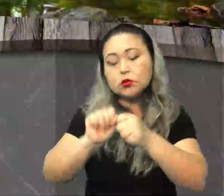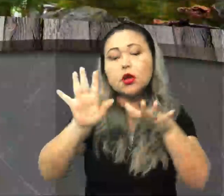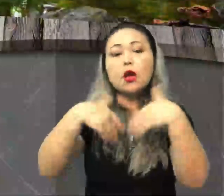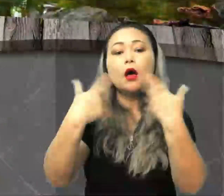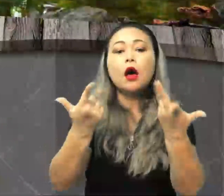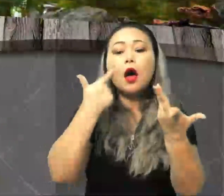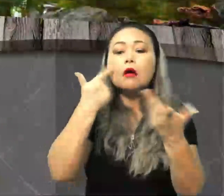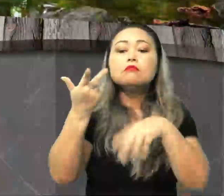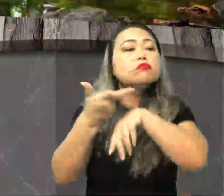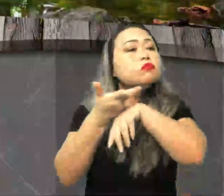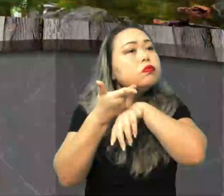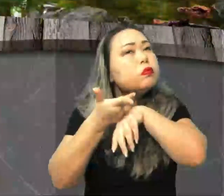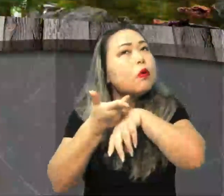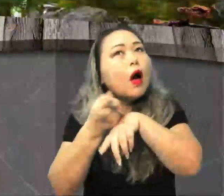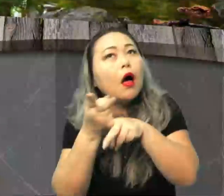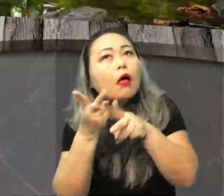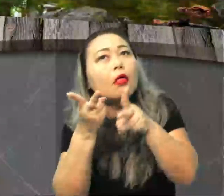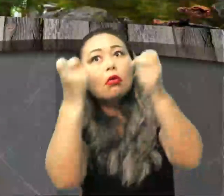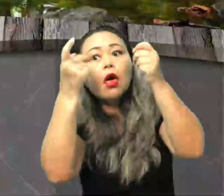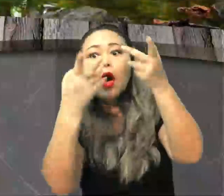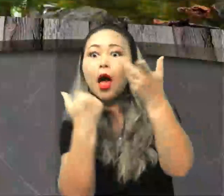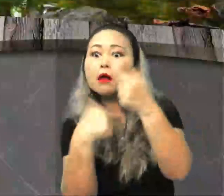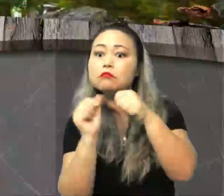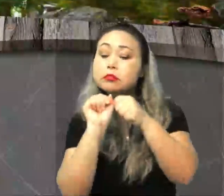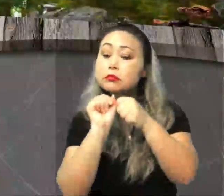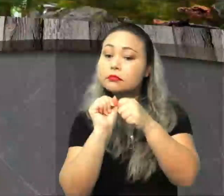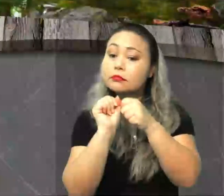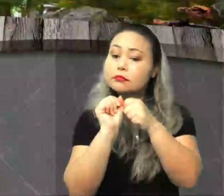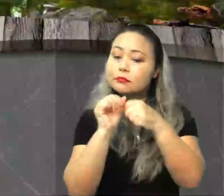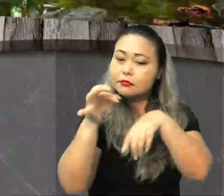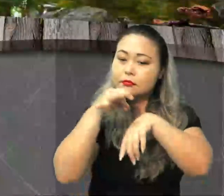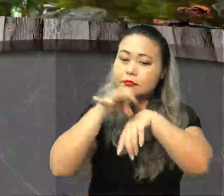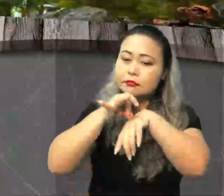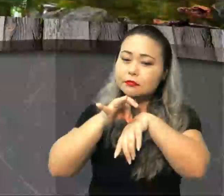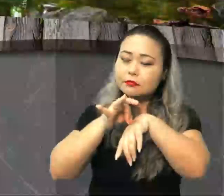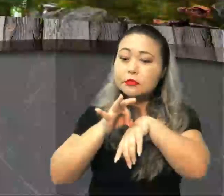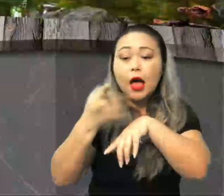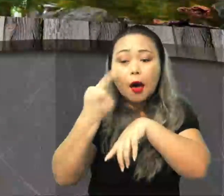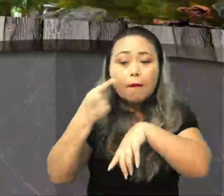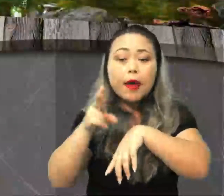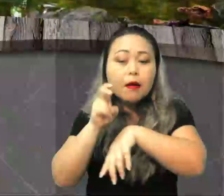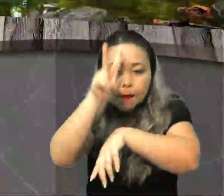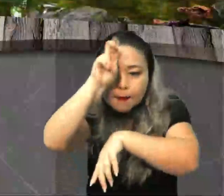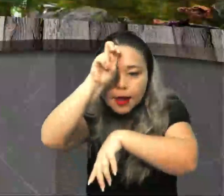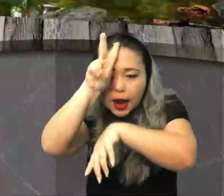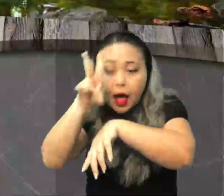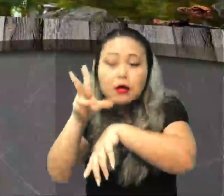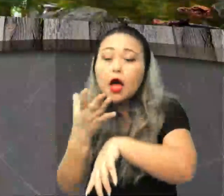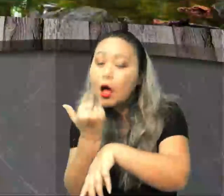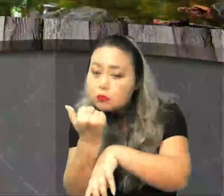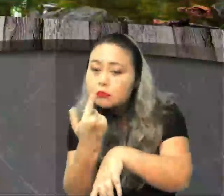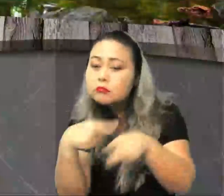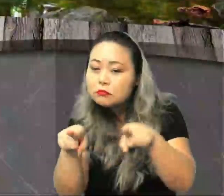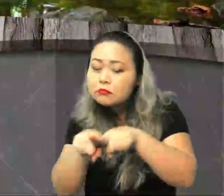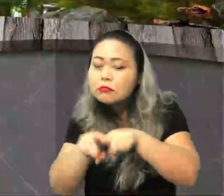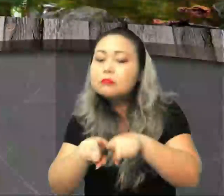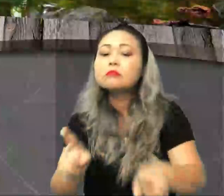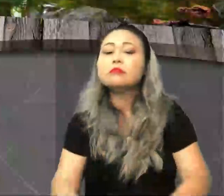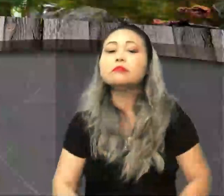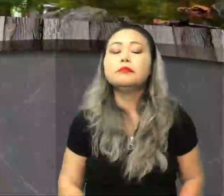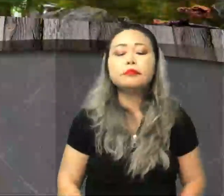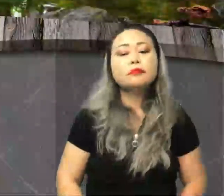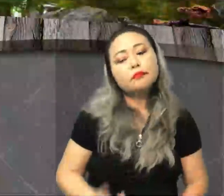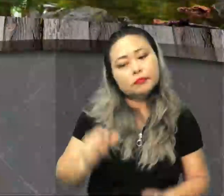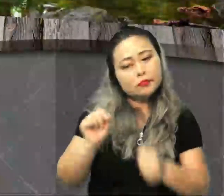ali procurando alimento, algum inseto, né? Ela se alimenta de barata, gente, tá? Então, ela vai